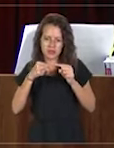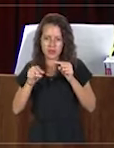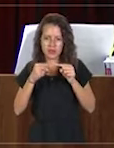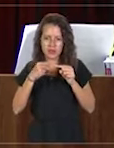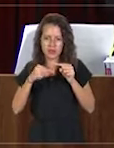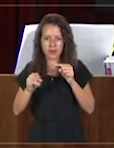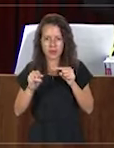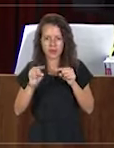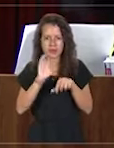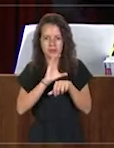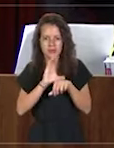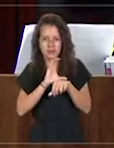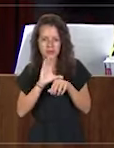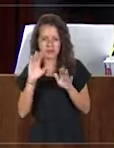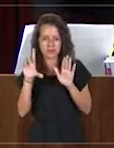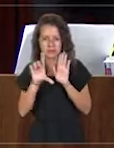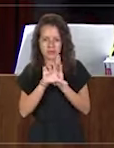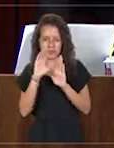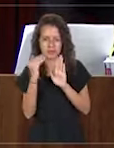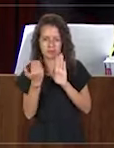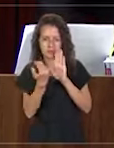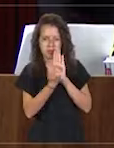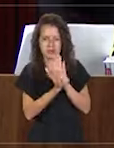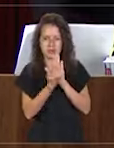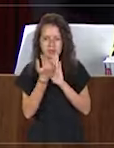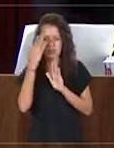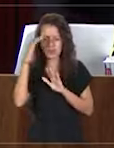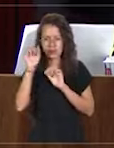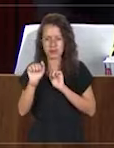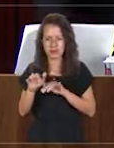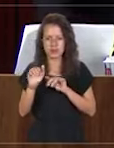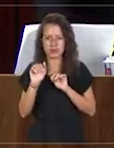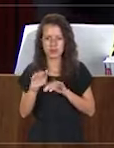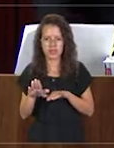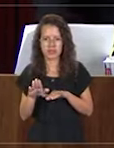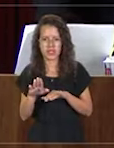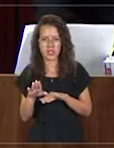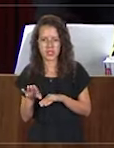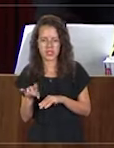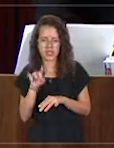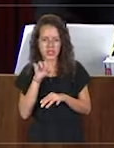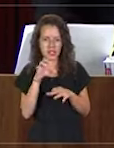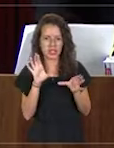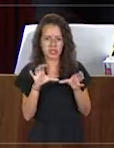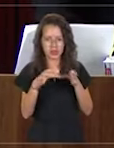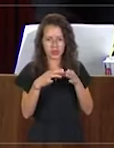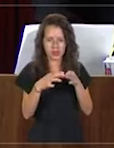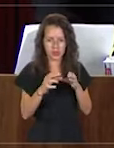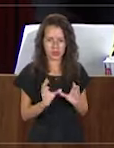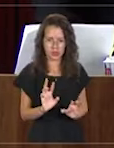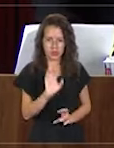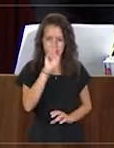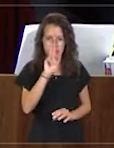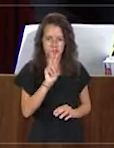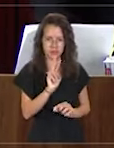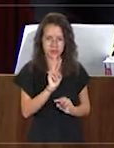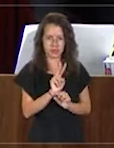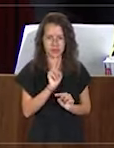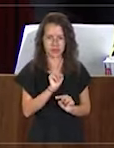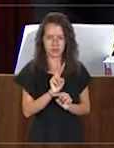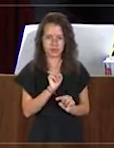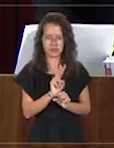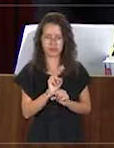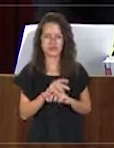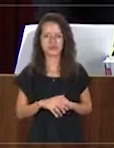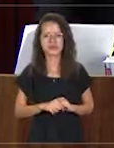funções constitucionais e legais das Forças Armadas e estar também no rol das entidades